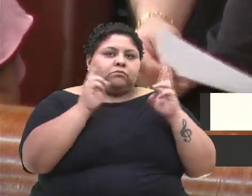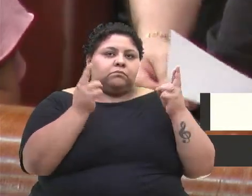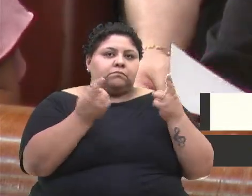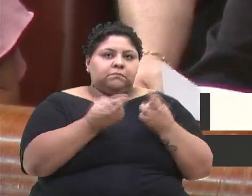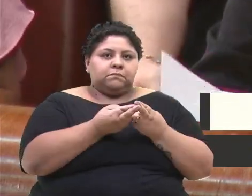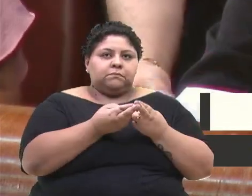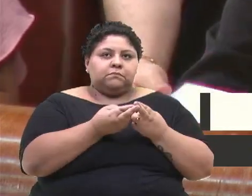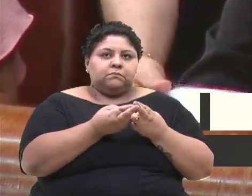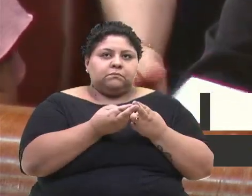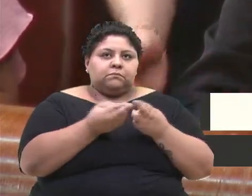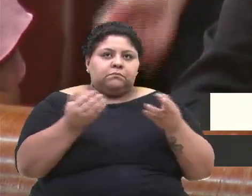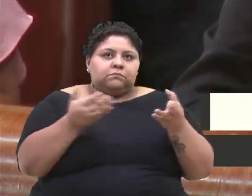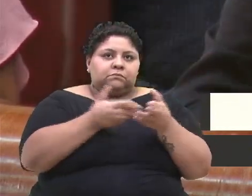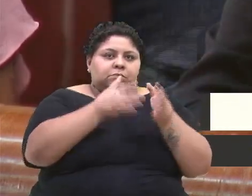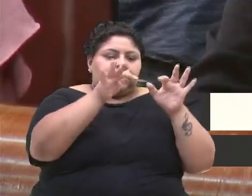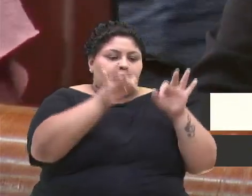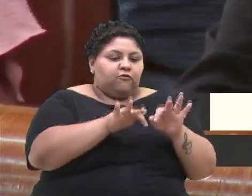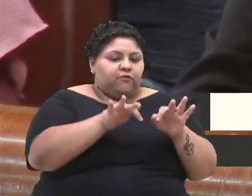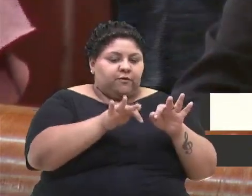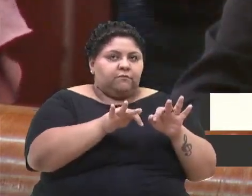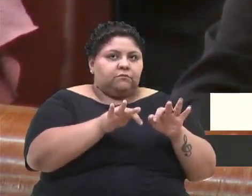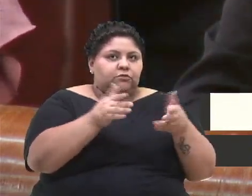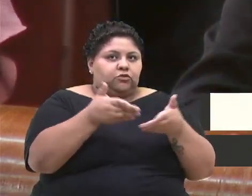até o final do grande expediente.